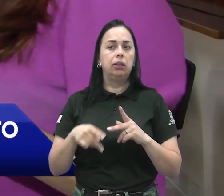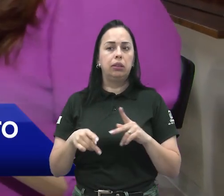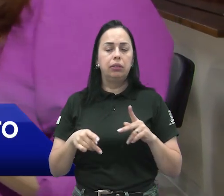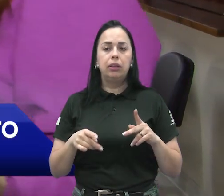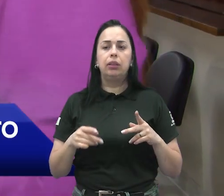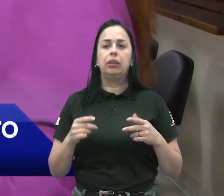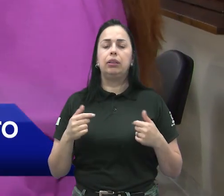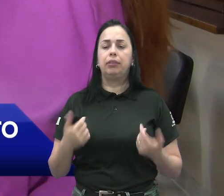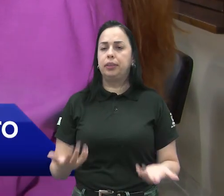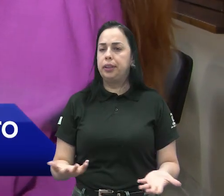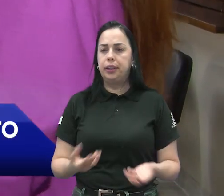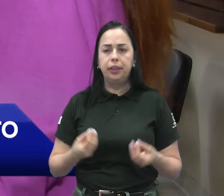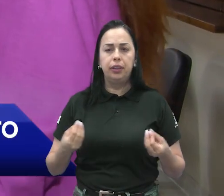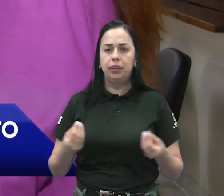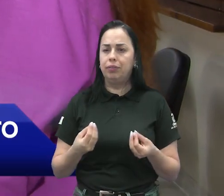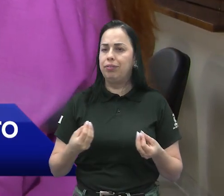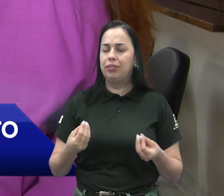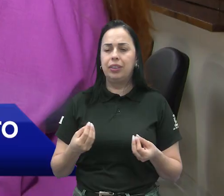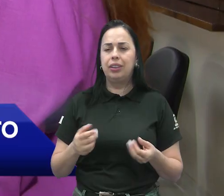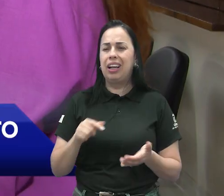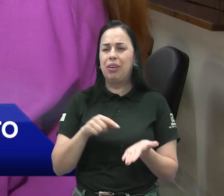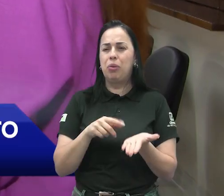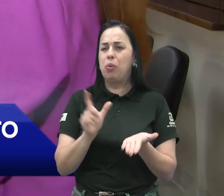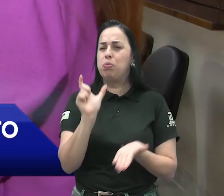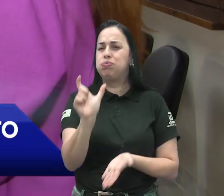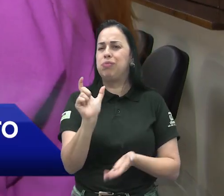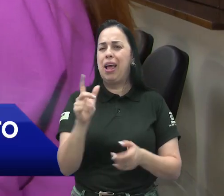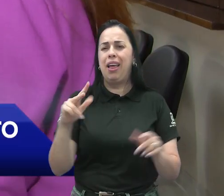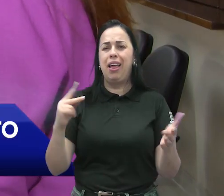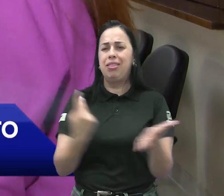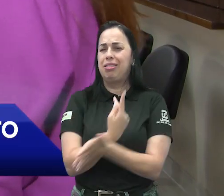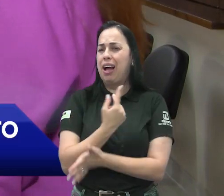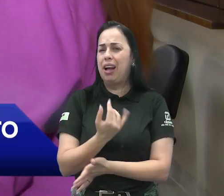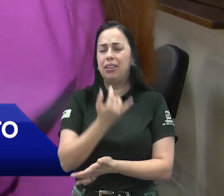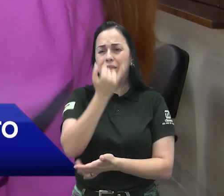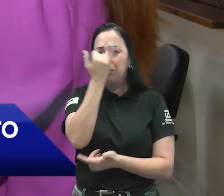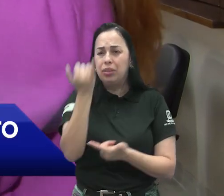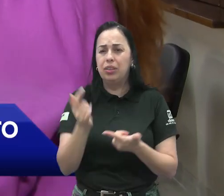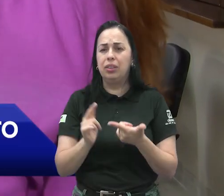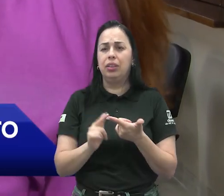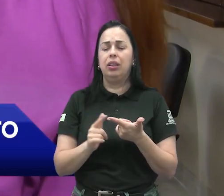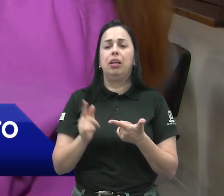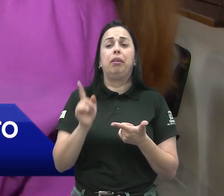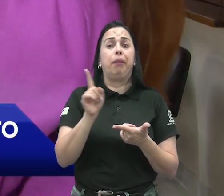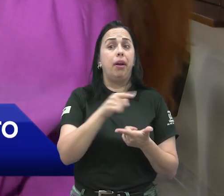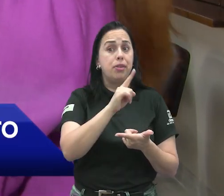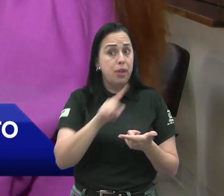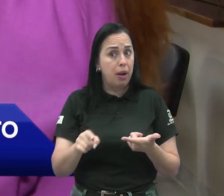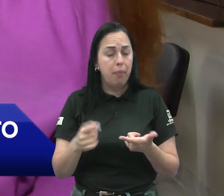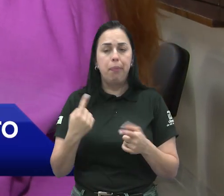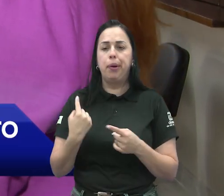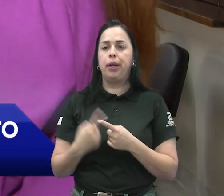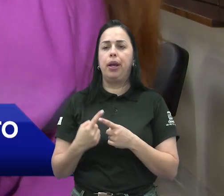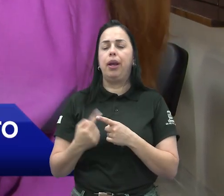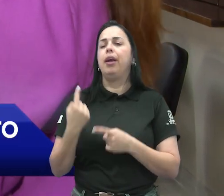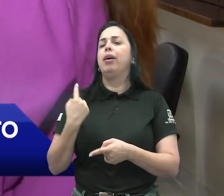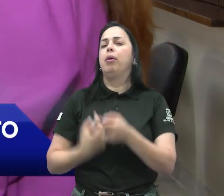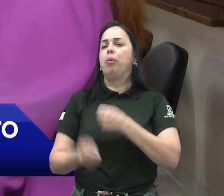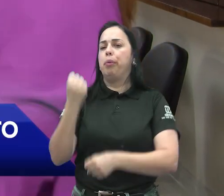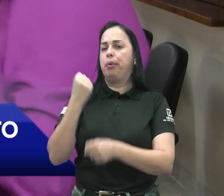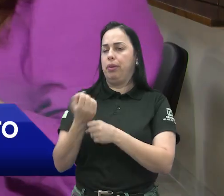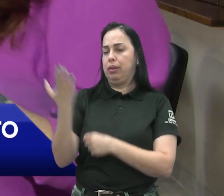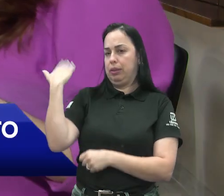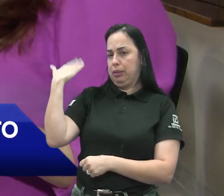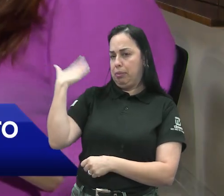José dos Campos que estão extremamente, não estão regularizadas, né, assim, estão sem o título, tiveram o título cancelado porque não